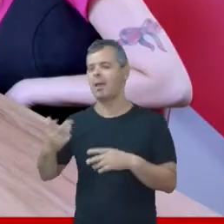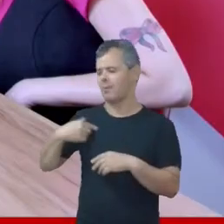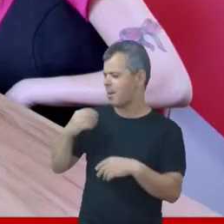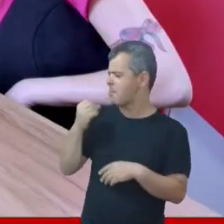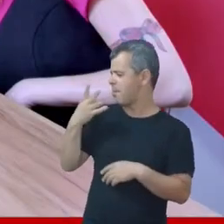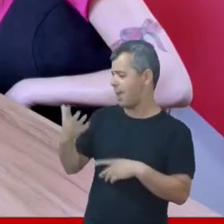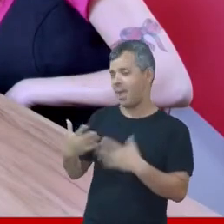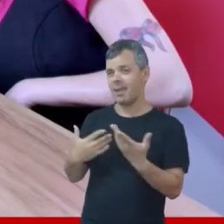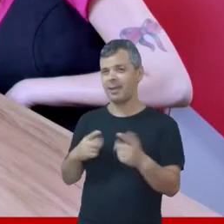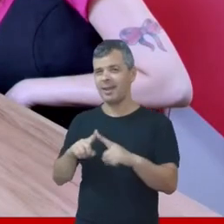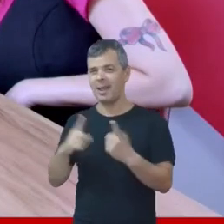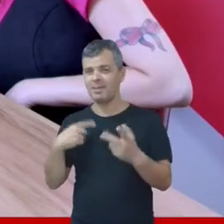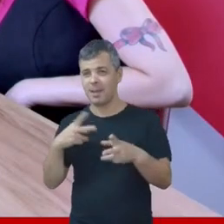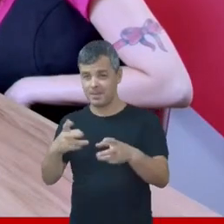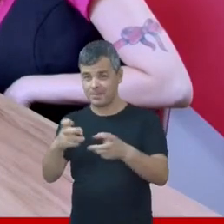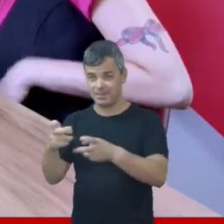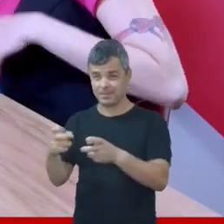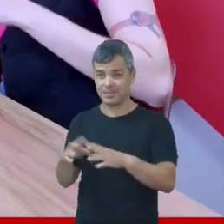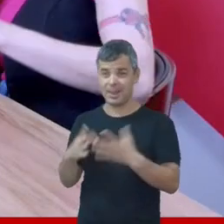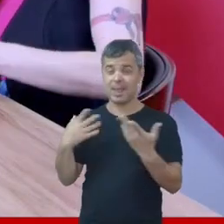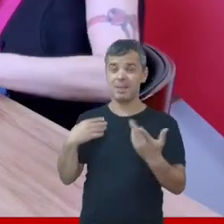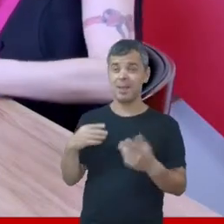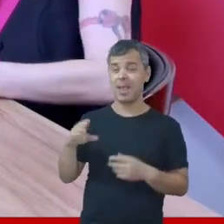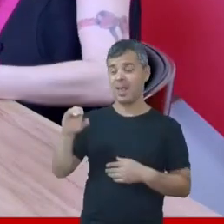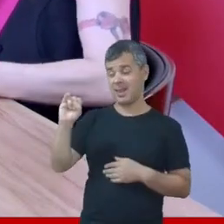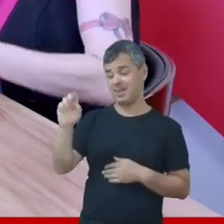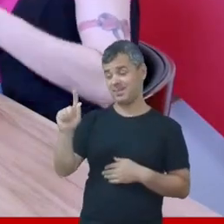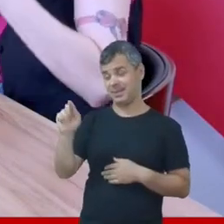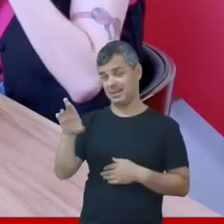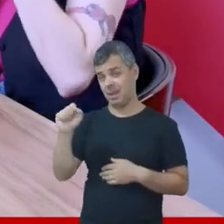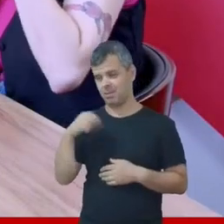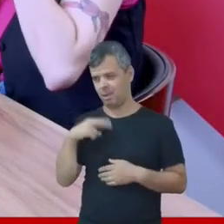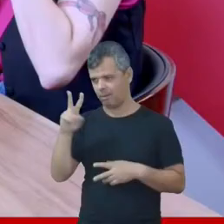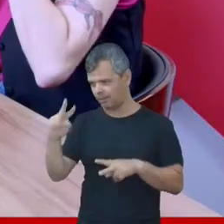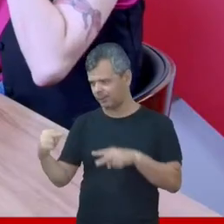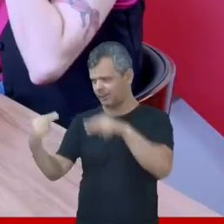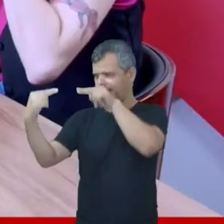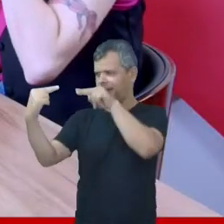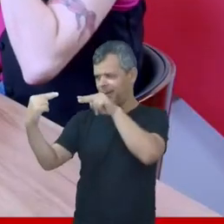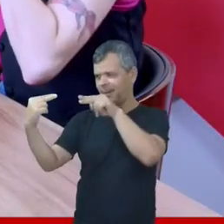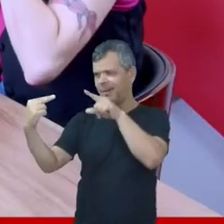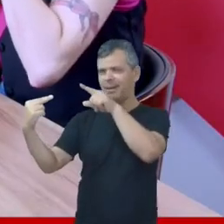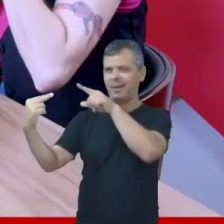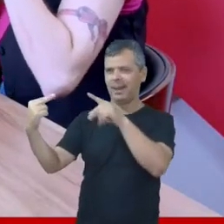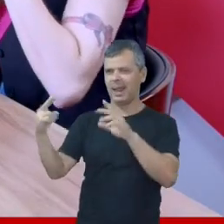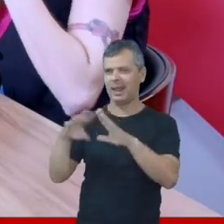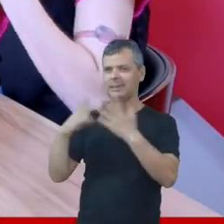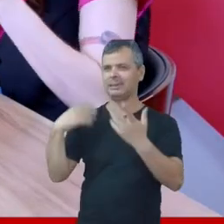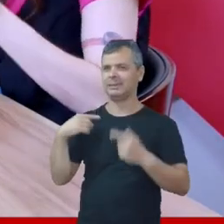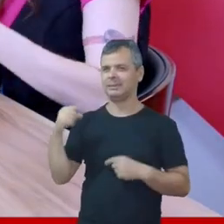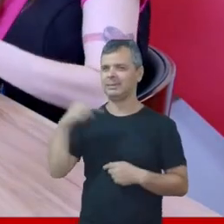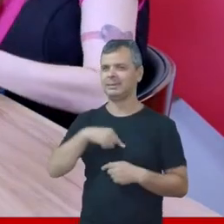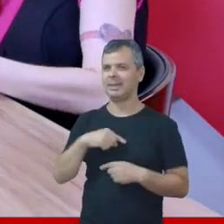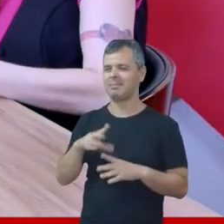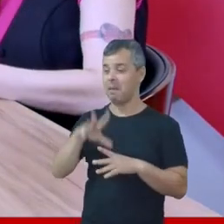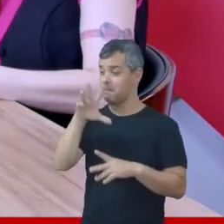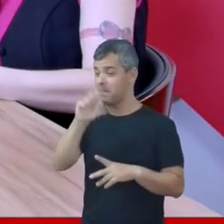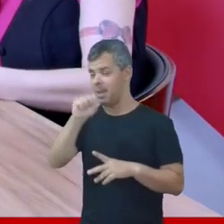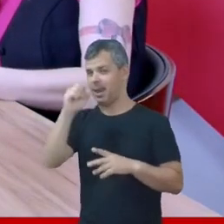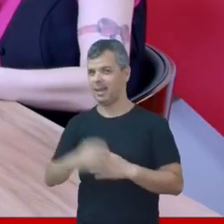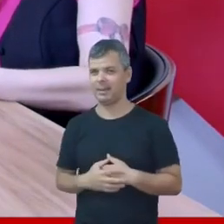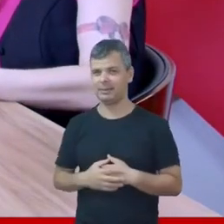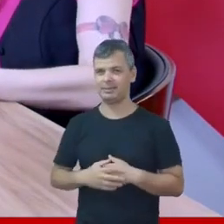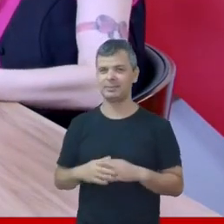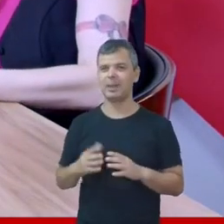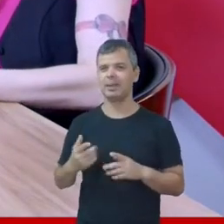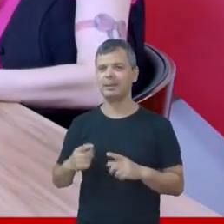cara e tal, porque eles não tinham percebido. Mas também a mulher do IBGE, não? E eu só olhando na cara dela assim, né, e olhando assim, eu falei, cara, ela tá tentando me pegar.